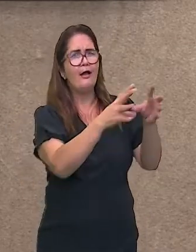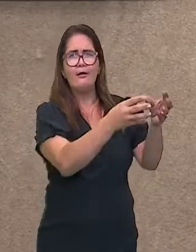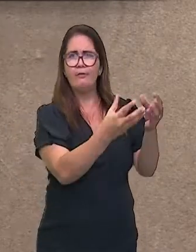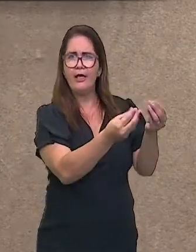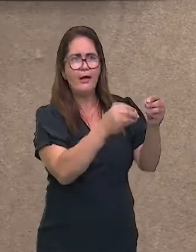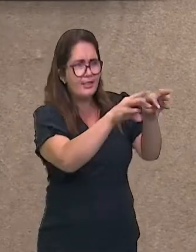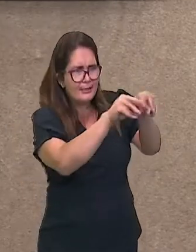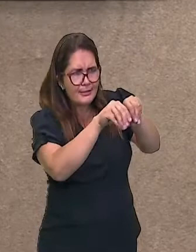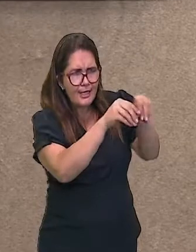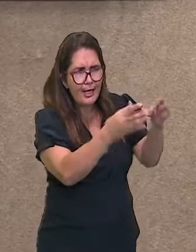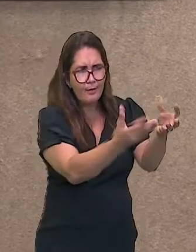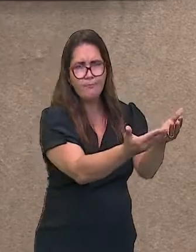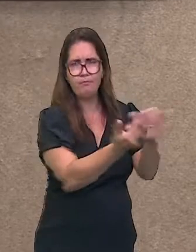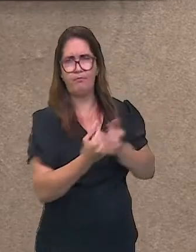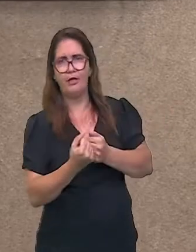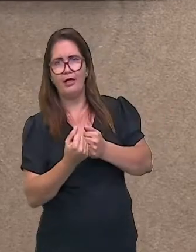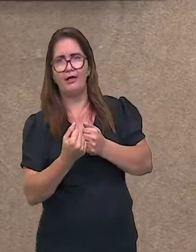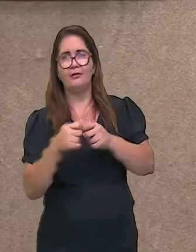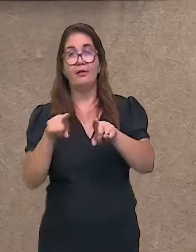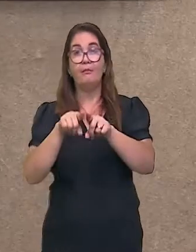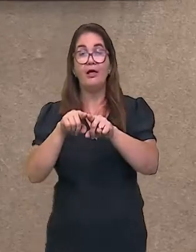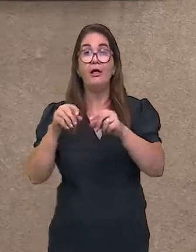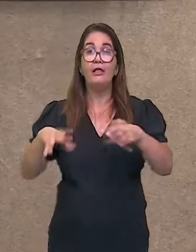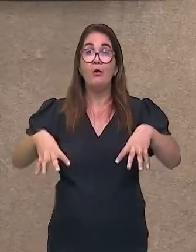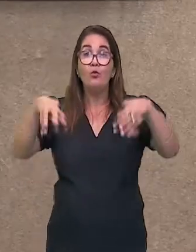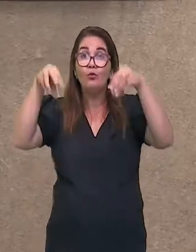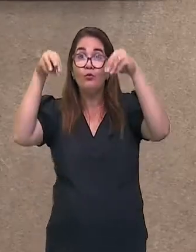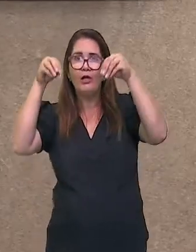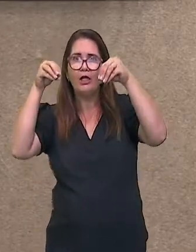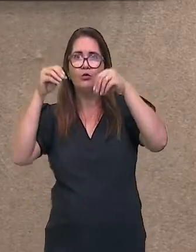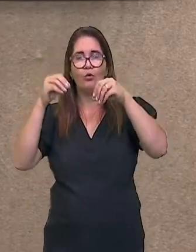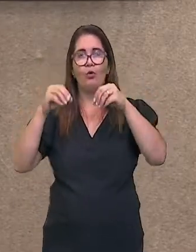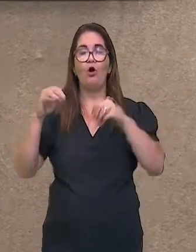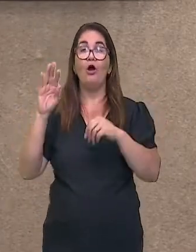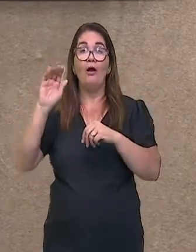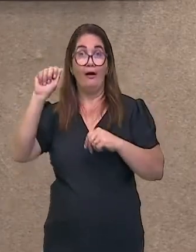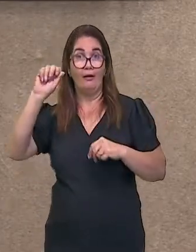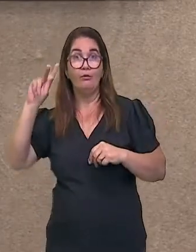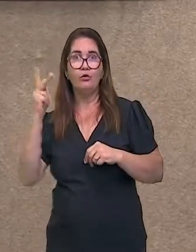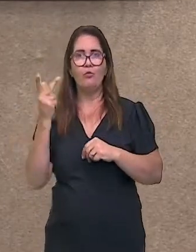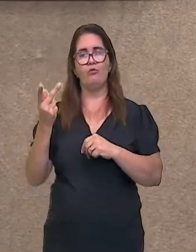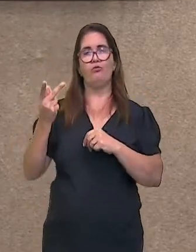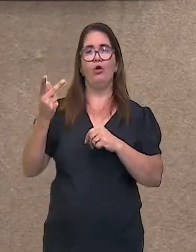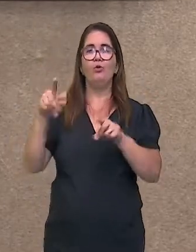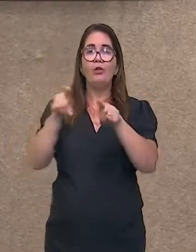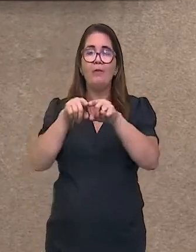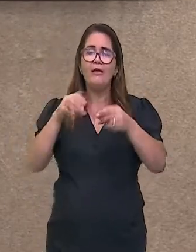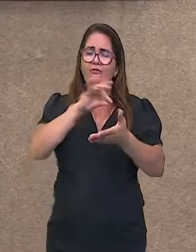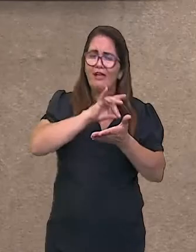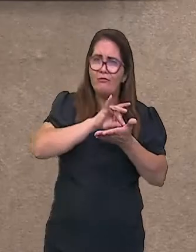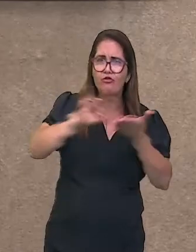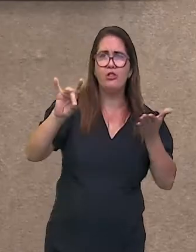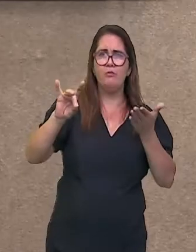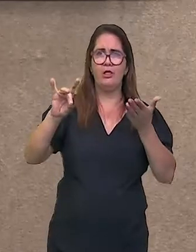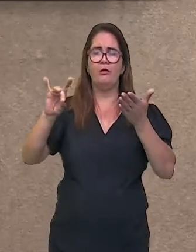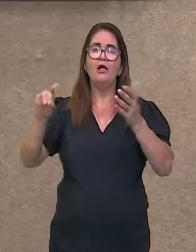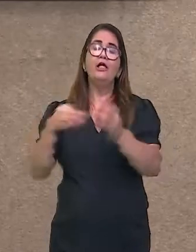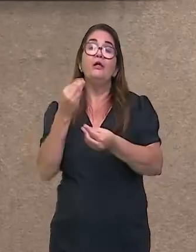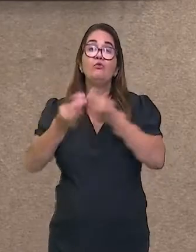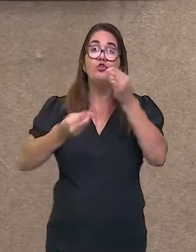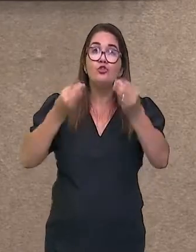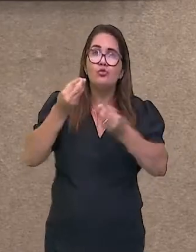do pan-eslavismo, um ideal em que todos os eslavos estariam unidos em uma